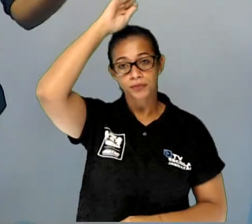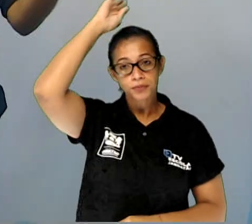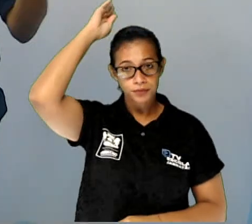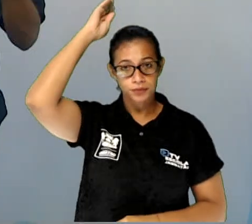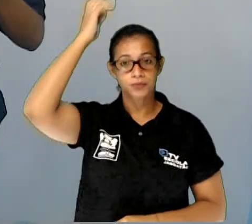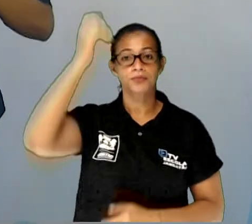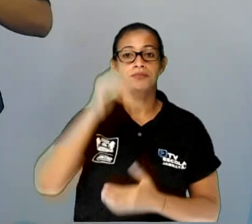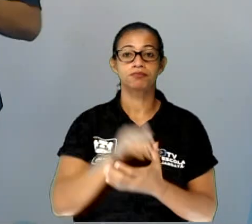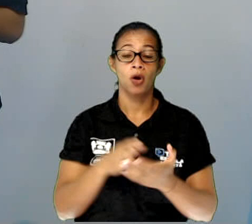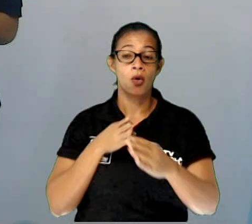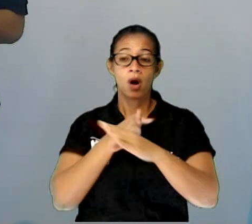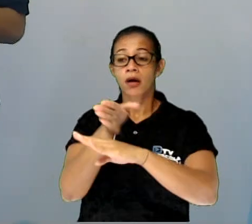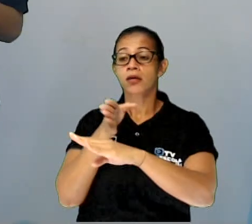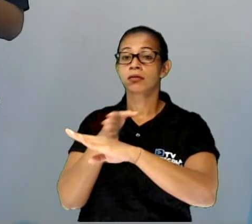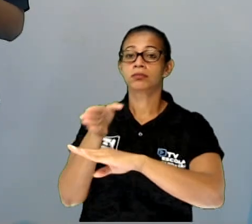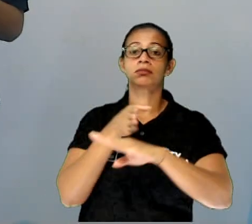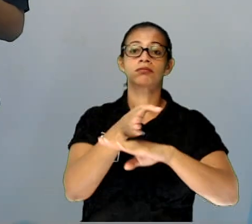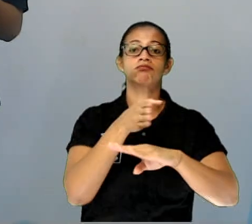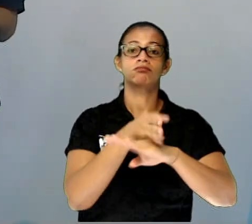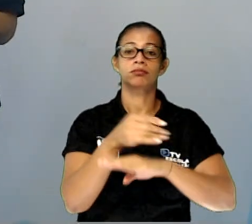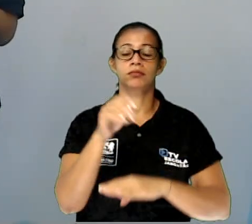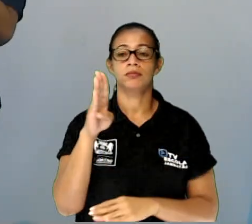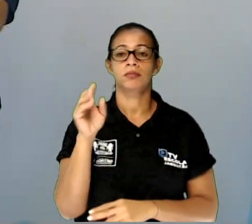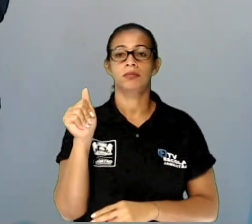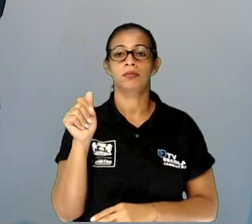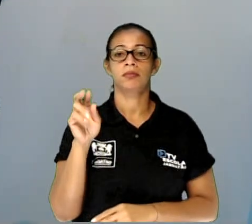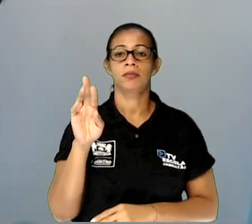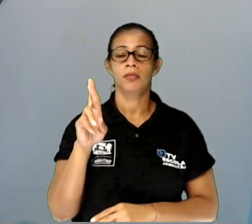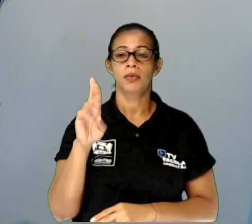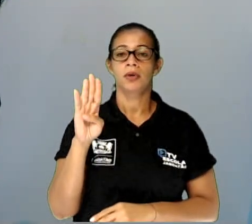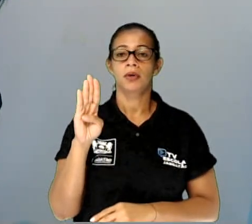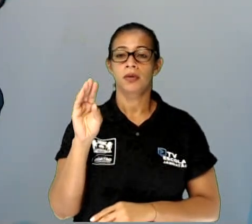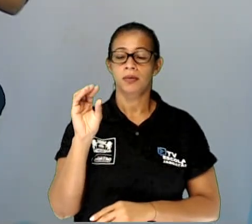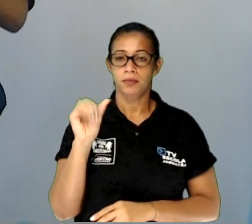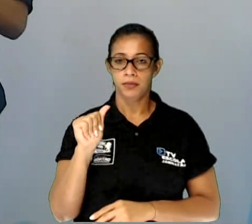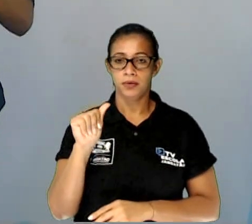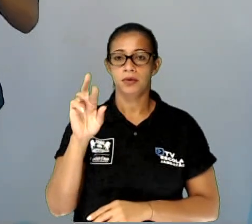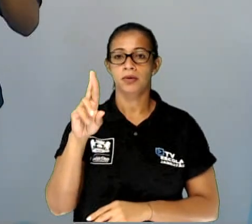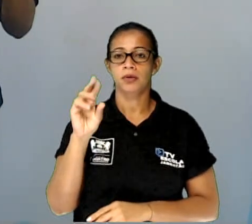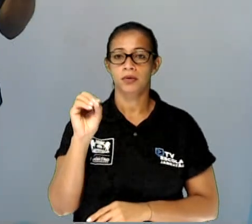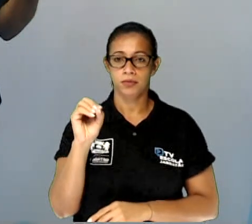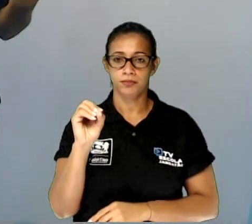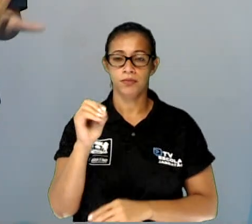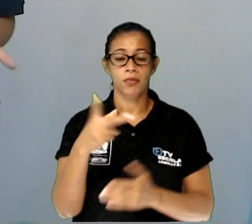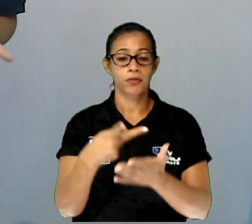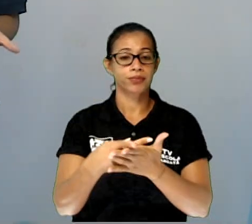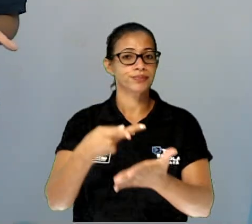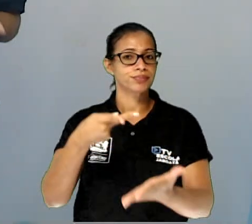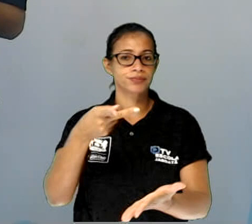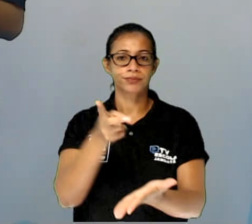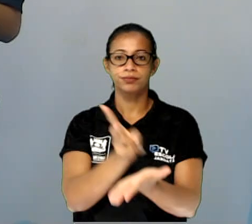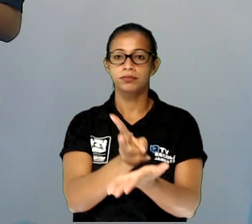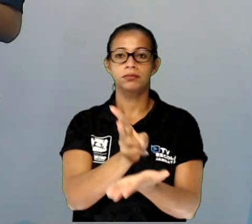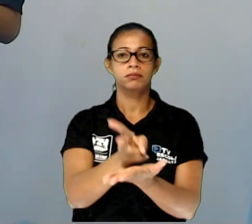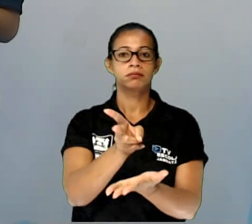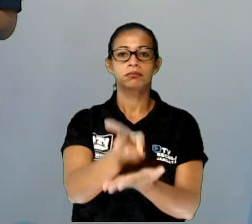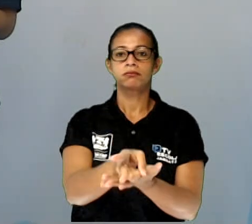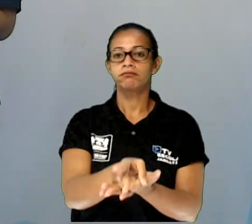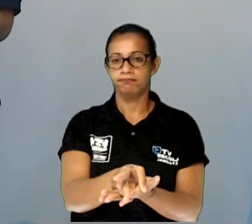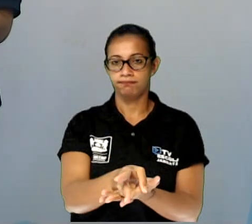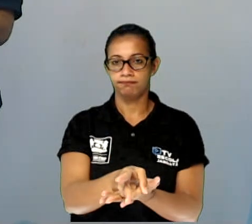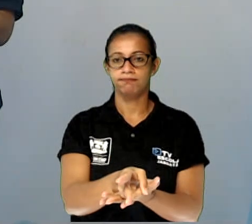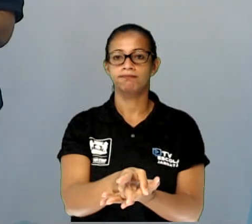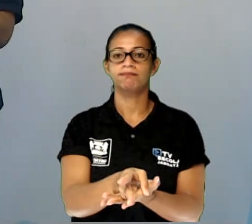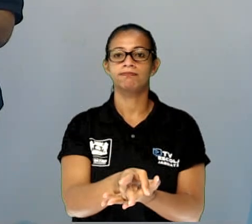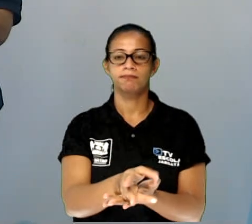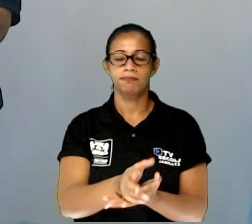elas continuaram a acontecer e, infelizmente, o Império Romano ali do Ocidente, ele não conseguiu resistir. E ali, a